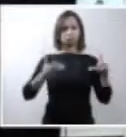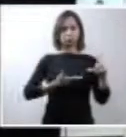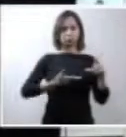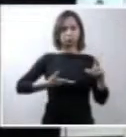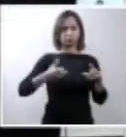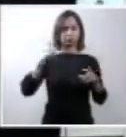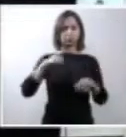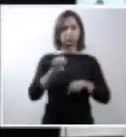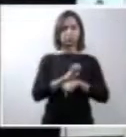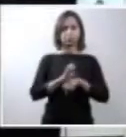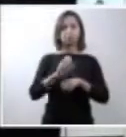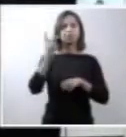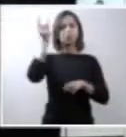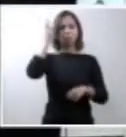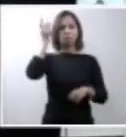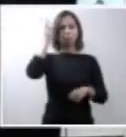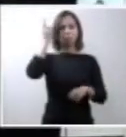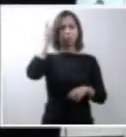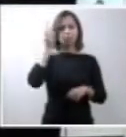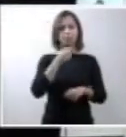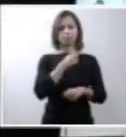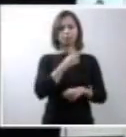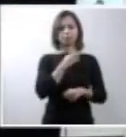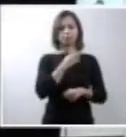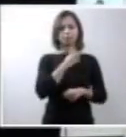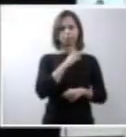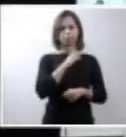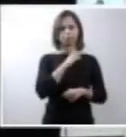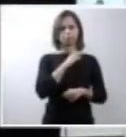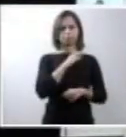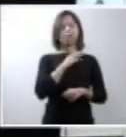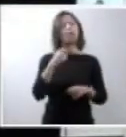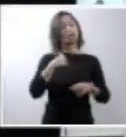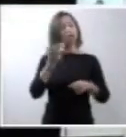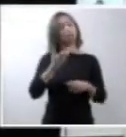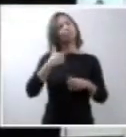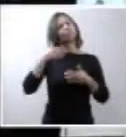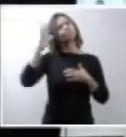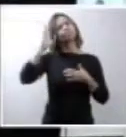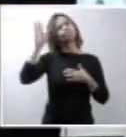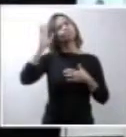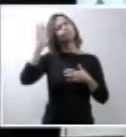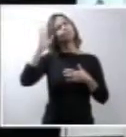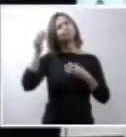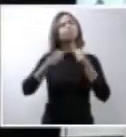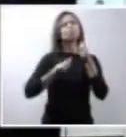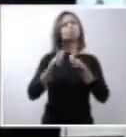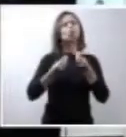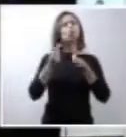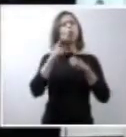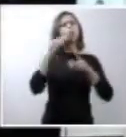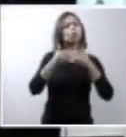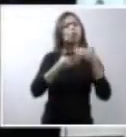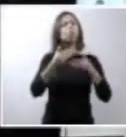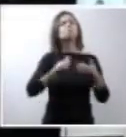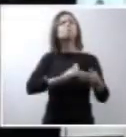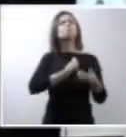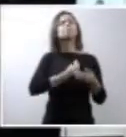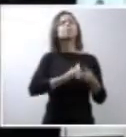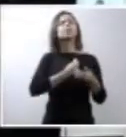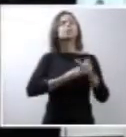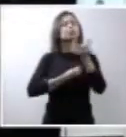do Estado de São Paulo. Eu gostaria de refletir sobre esse processo de vida